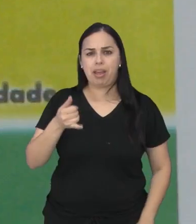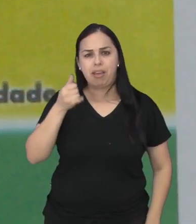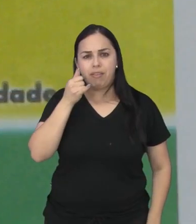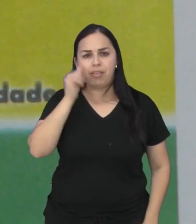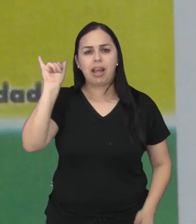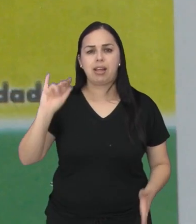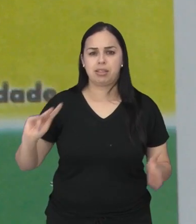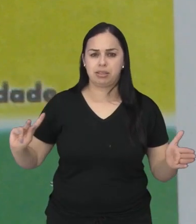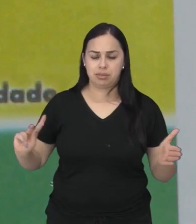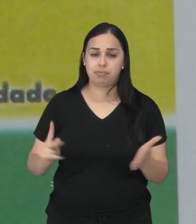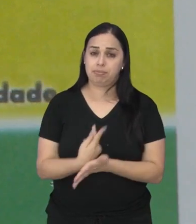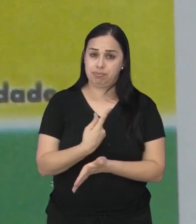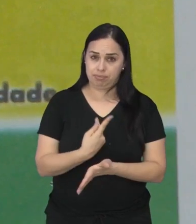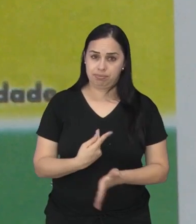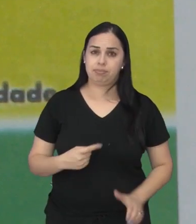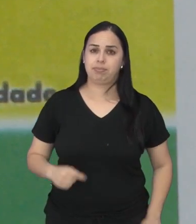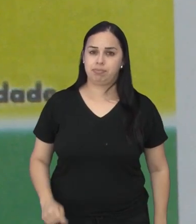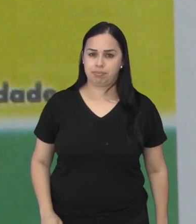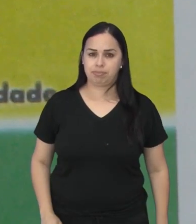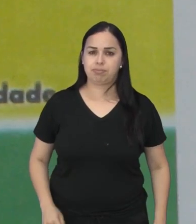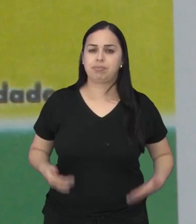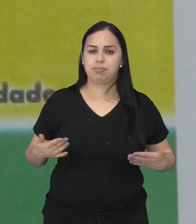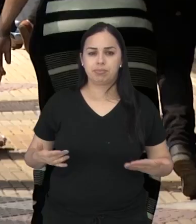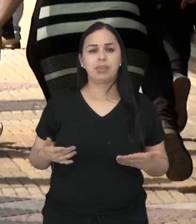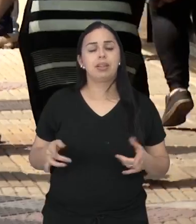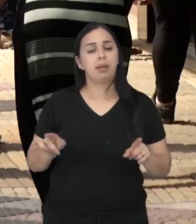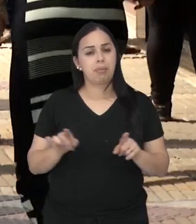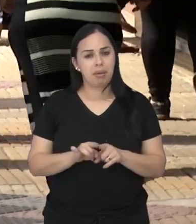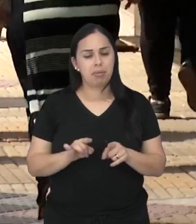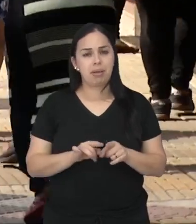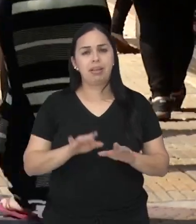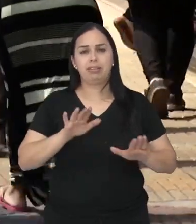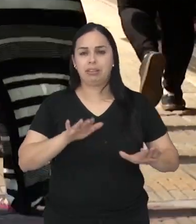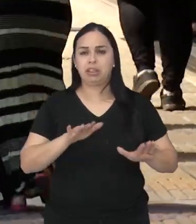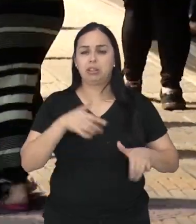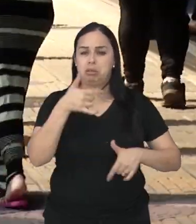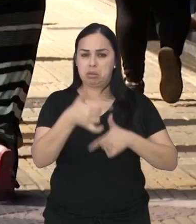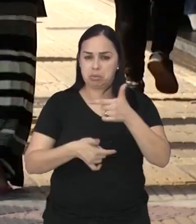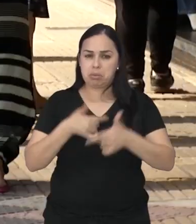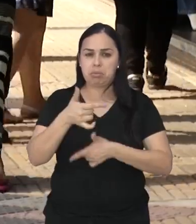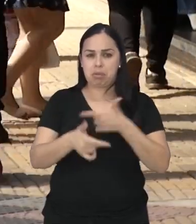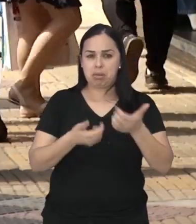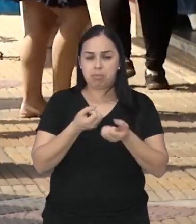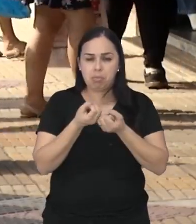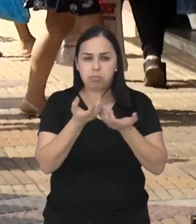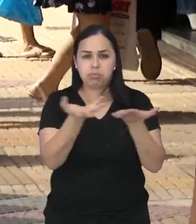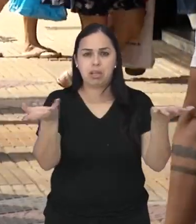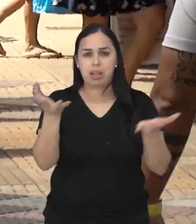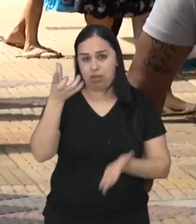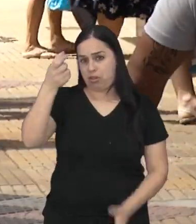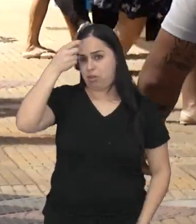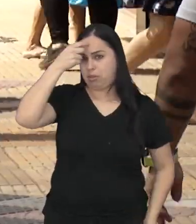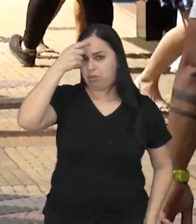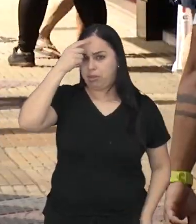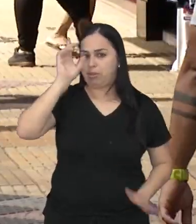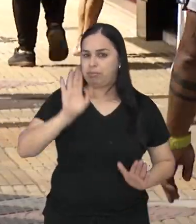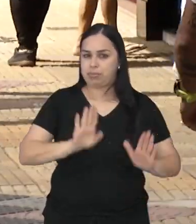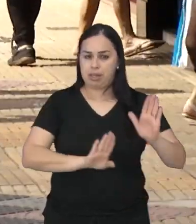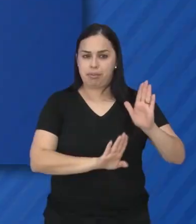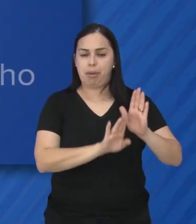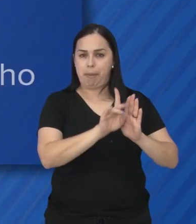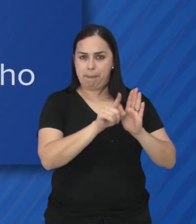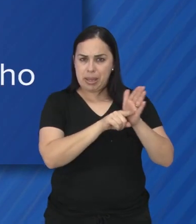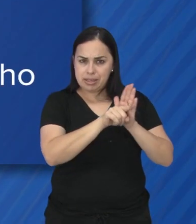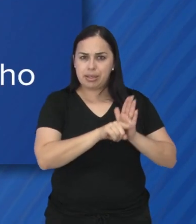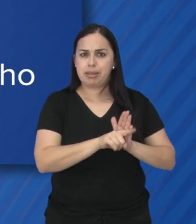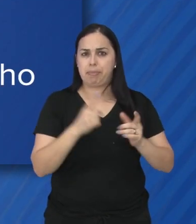preventivas, fundamentais para evitar acidentes. Ainda assim, mesmo com esse trabalho de conscientização, os números preocupam.